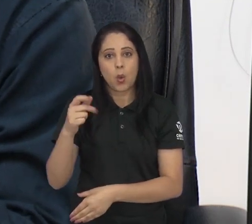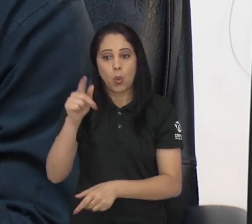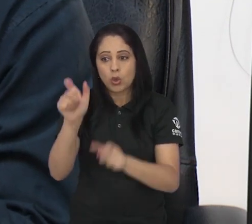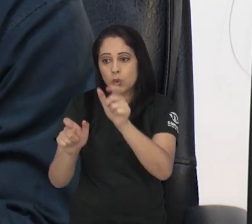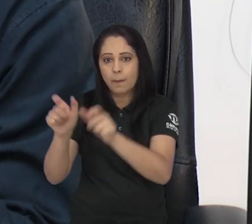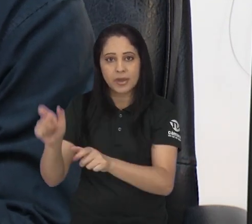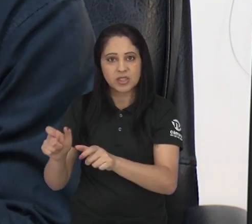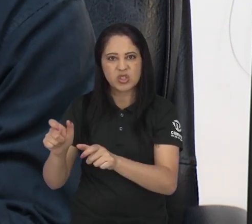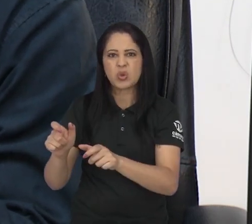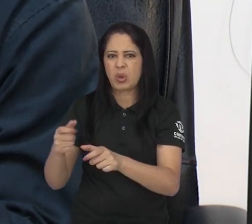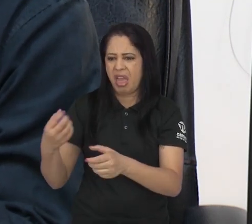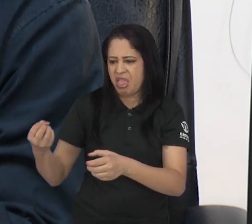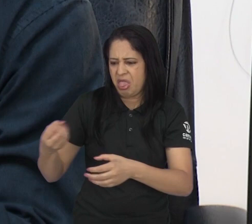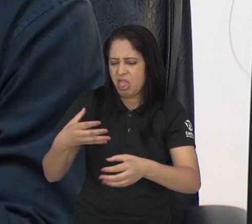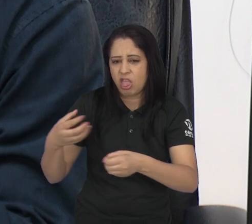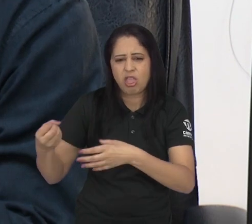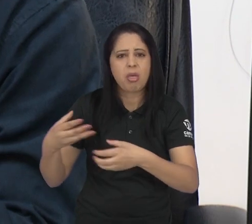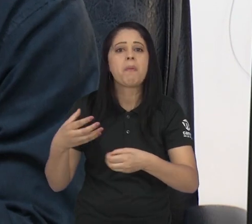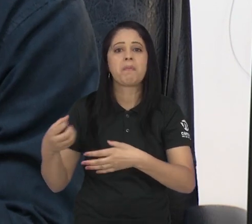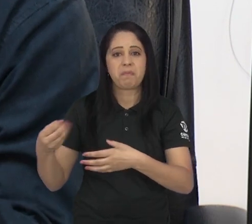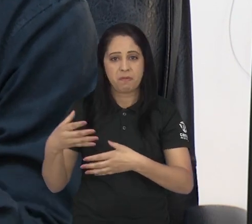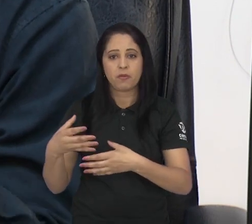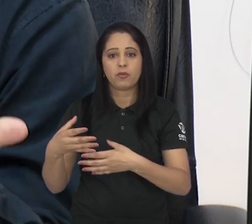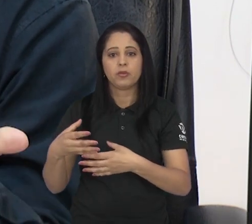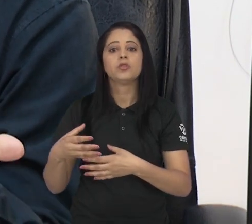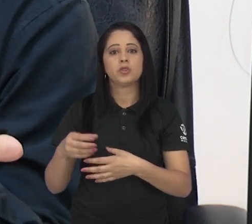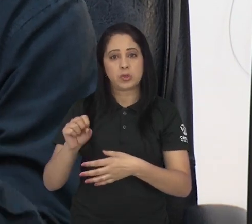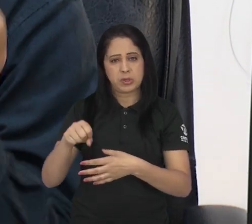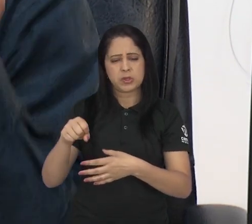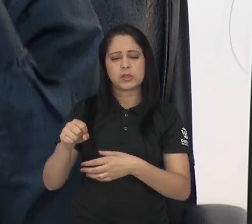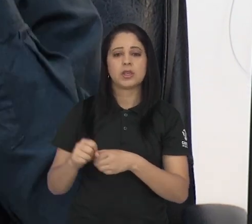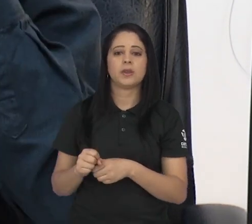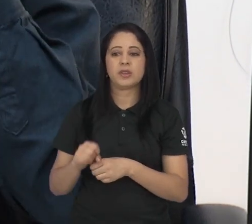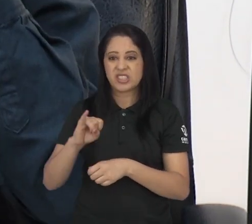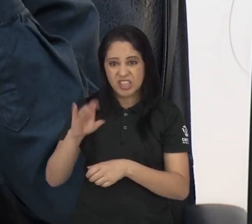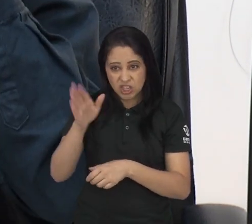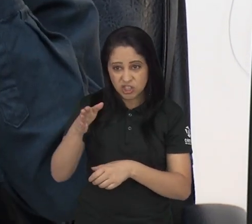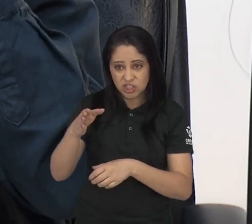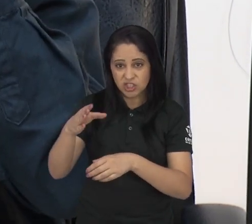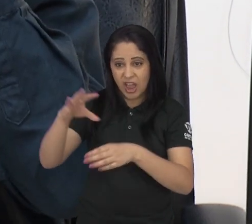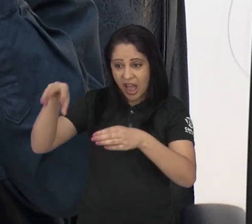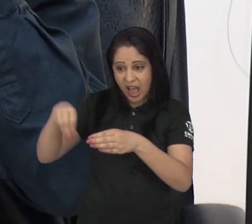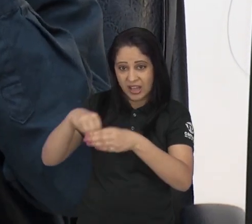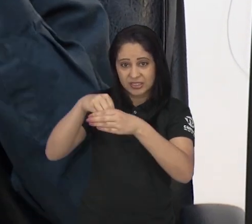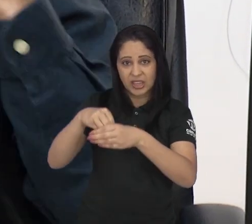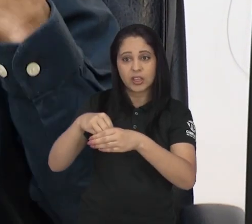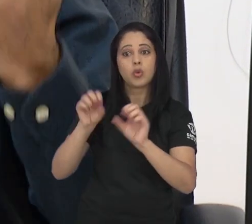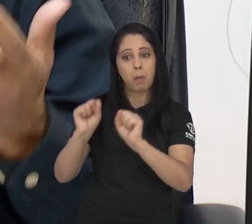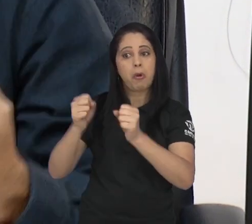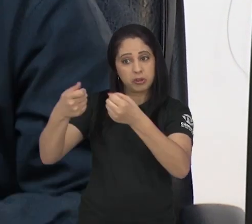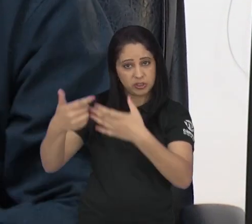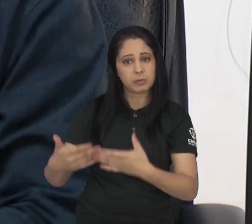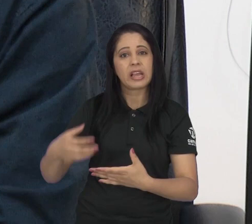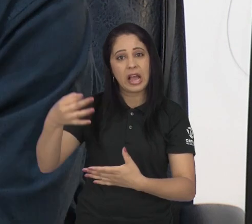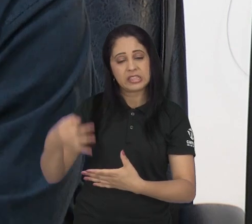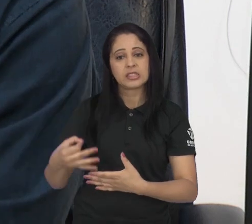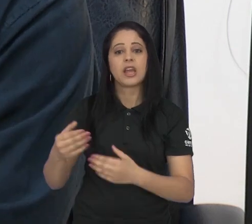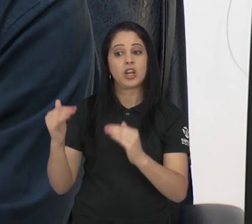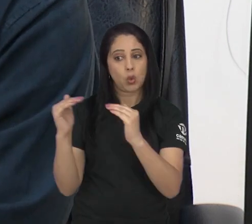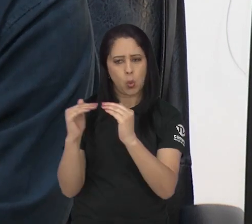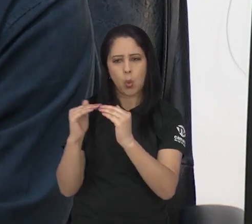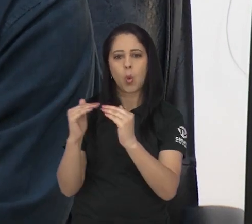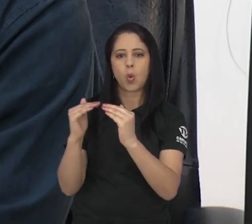é um carro moderno é um carro mesmo né quem já andou está andando pode falar